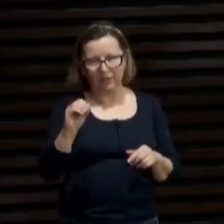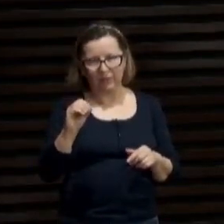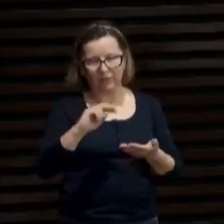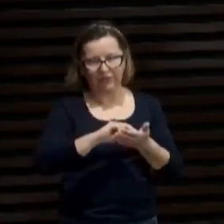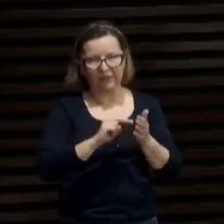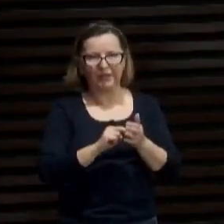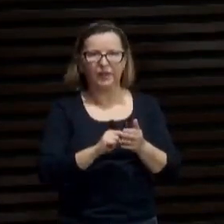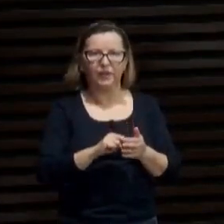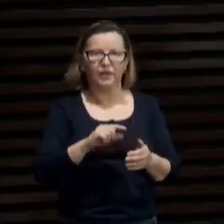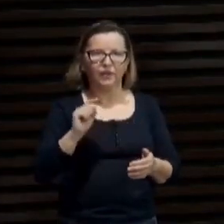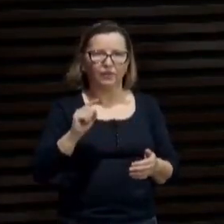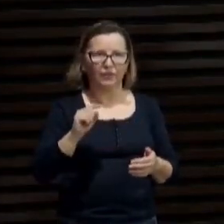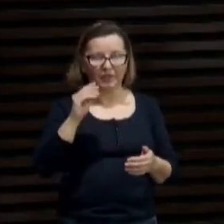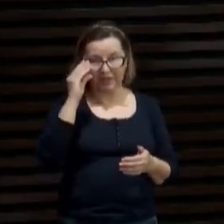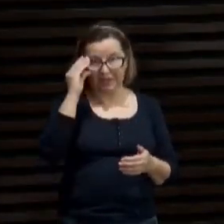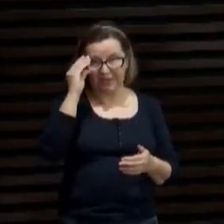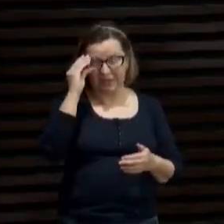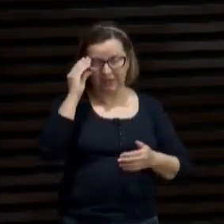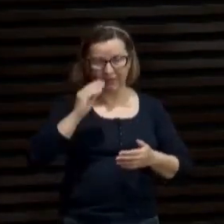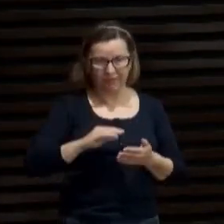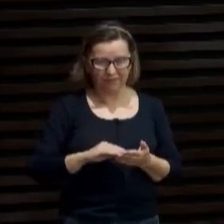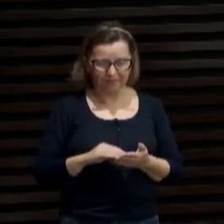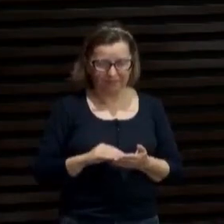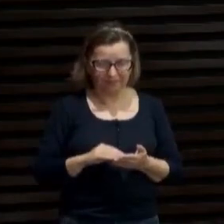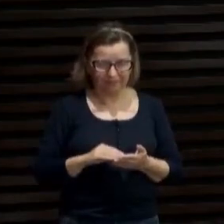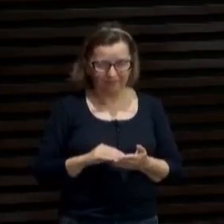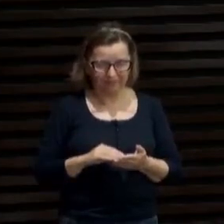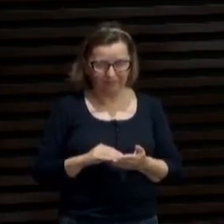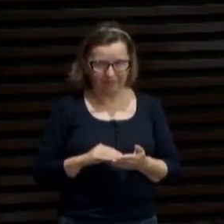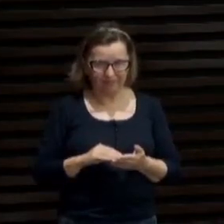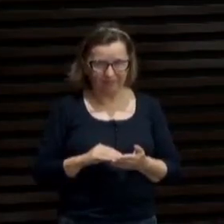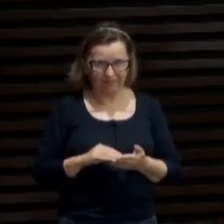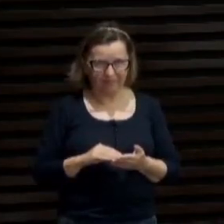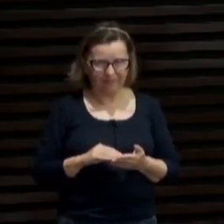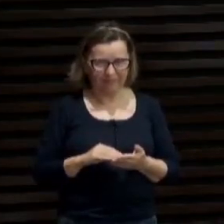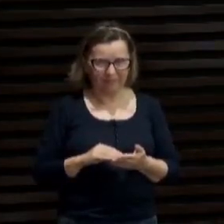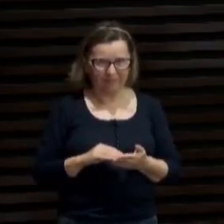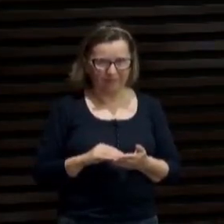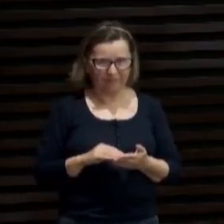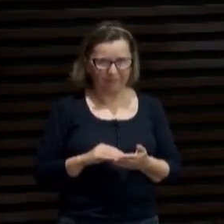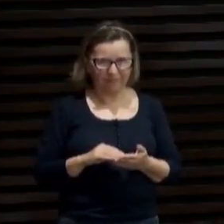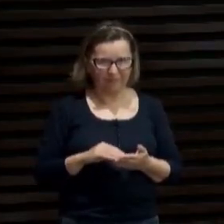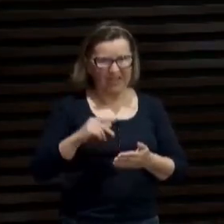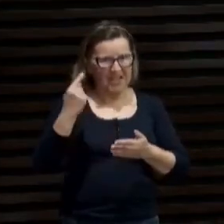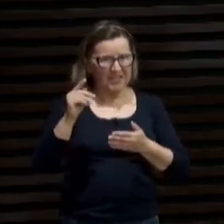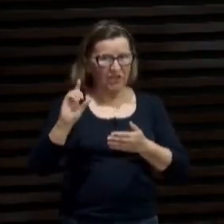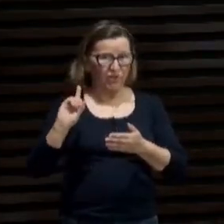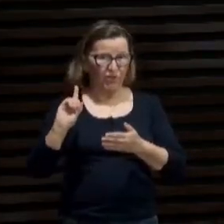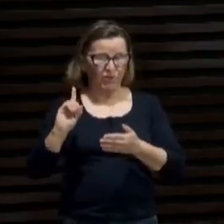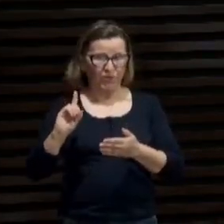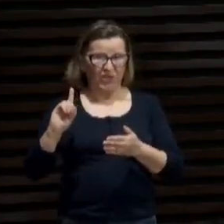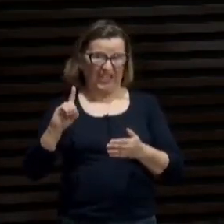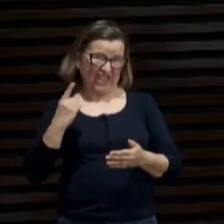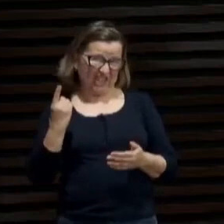ser moderado na hora de aplicar sua justiça, digamos assim. É você abrir mão dos seus direitos individuais em